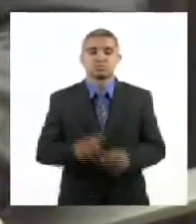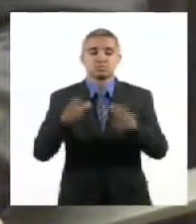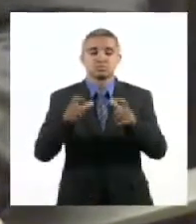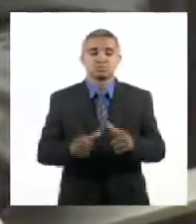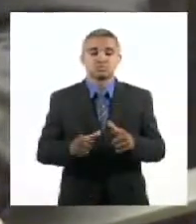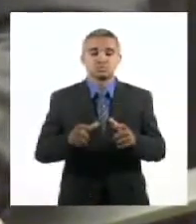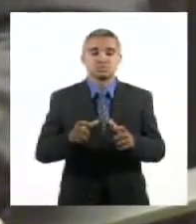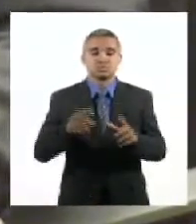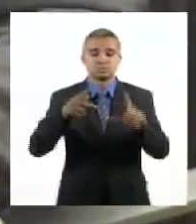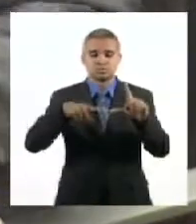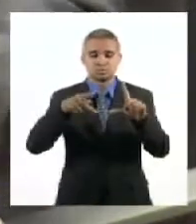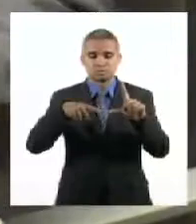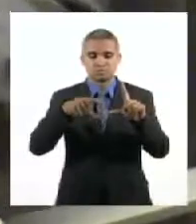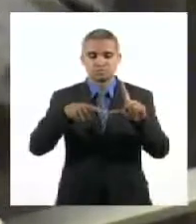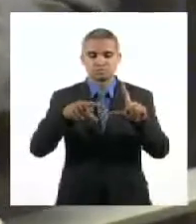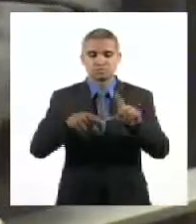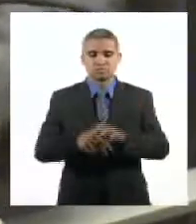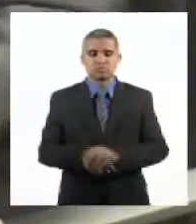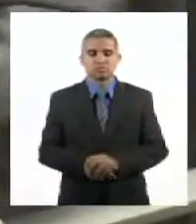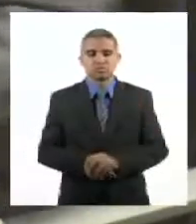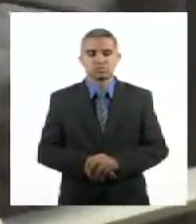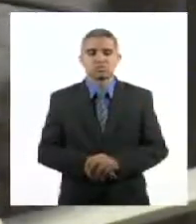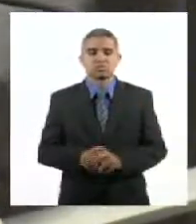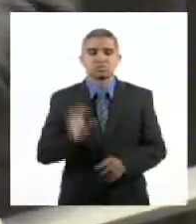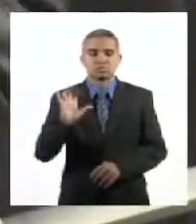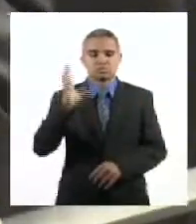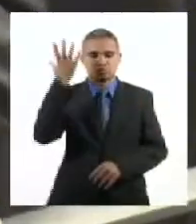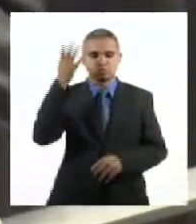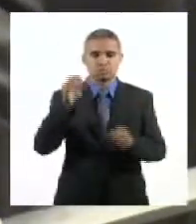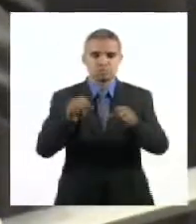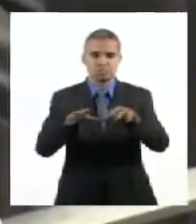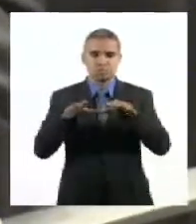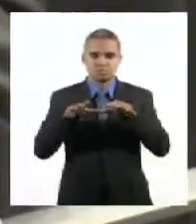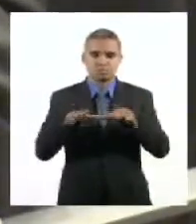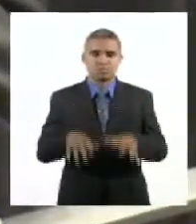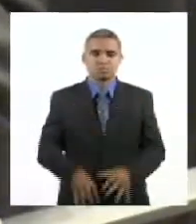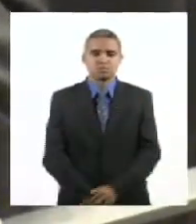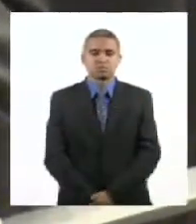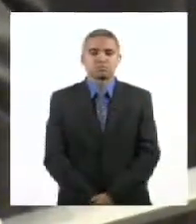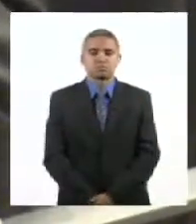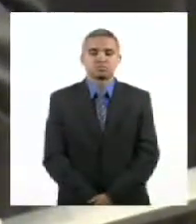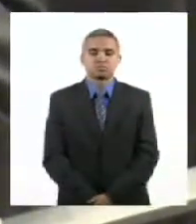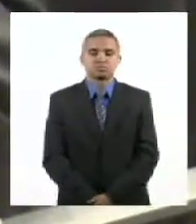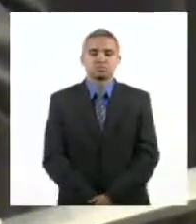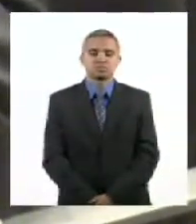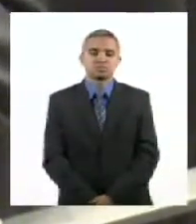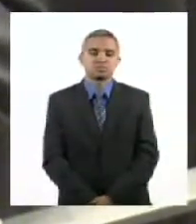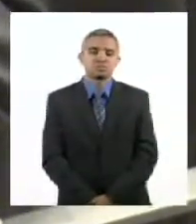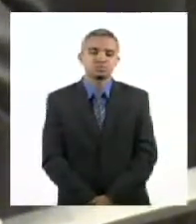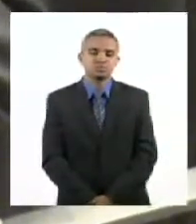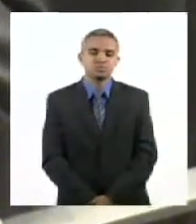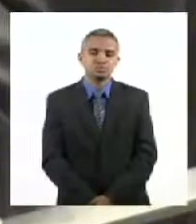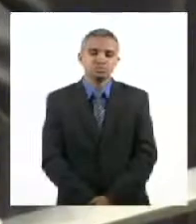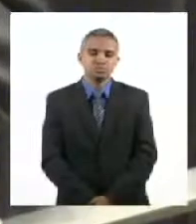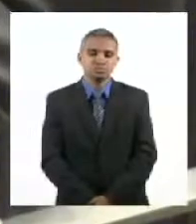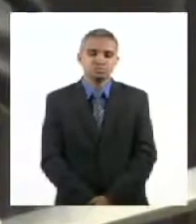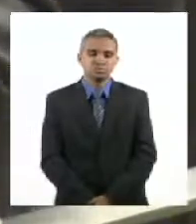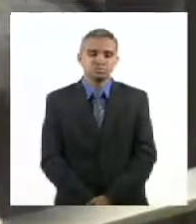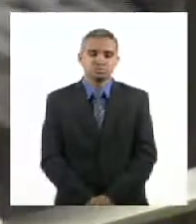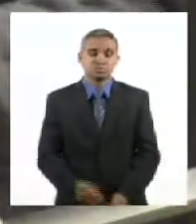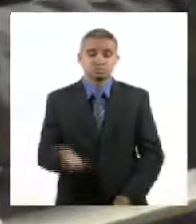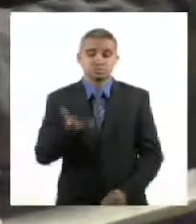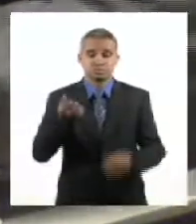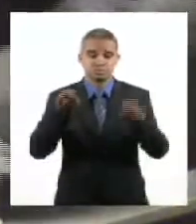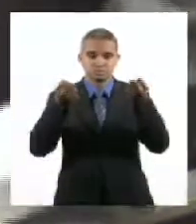Lumiar, onde foi realizada a audiência. Eu quero destacar,